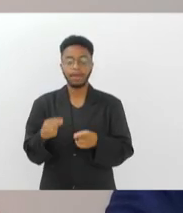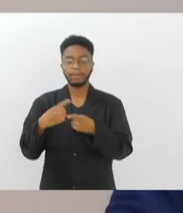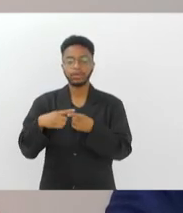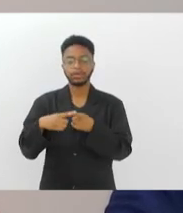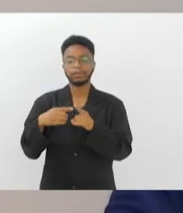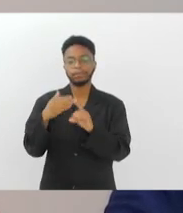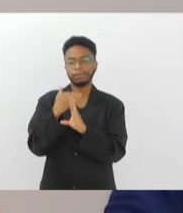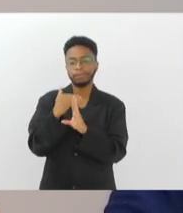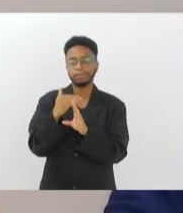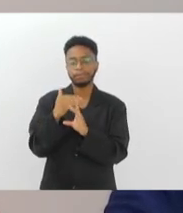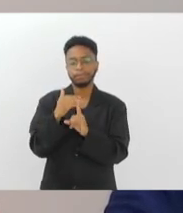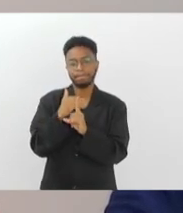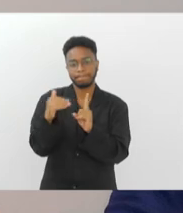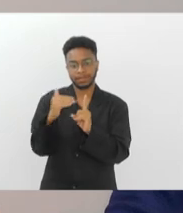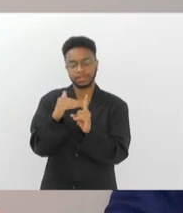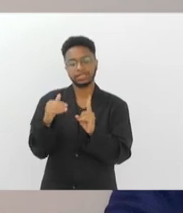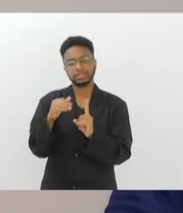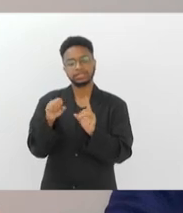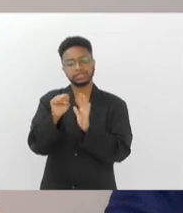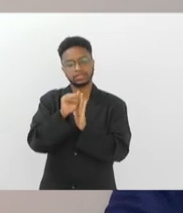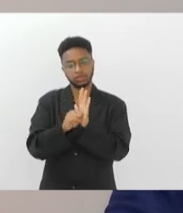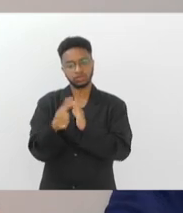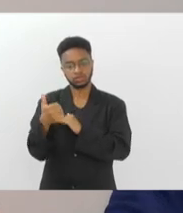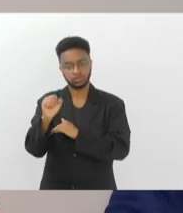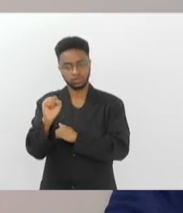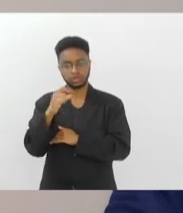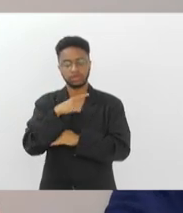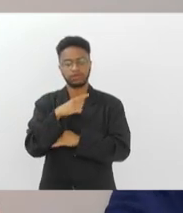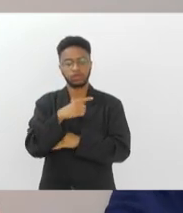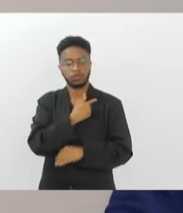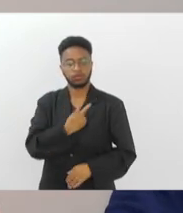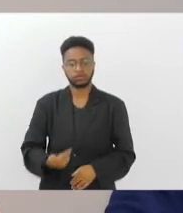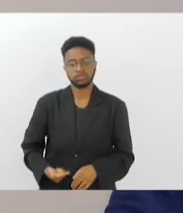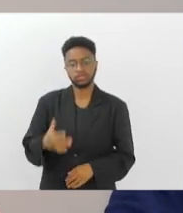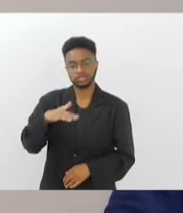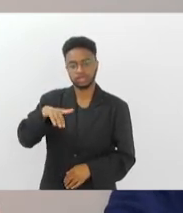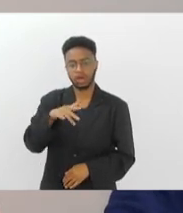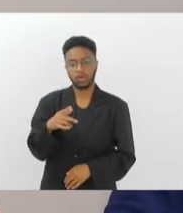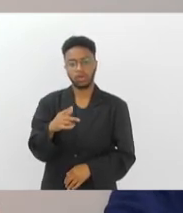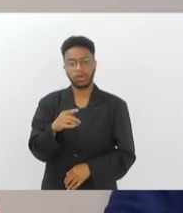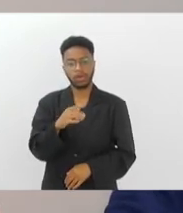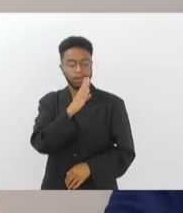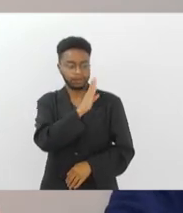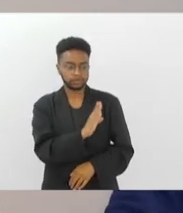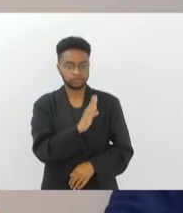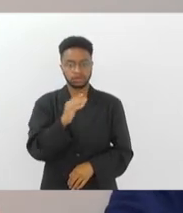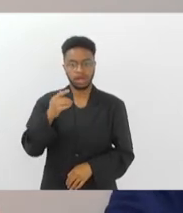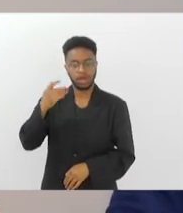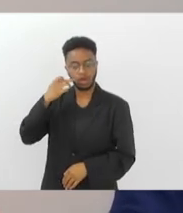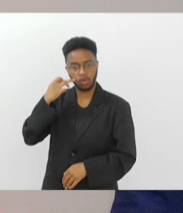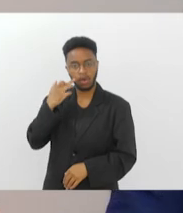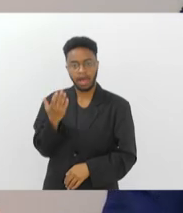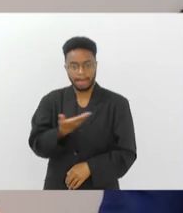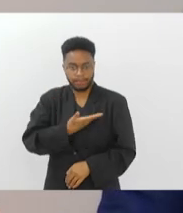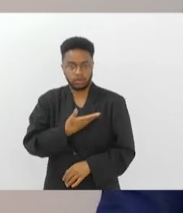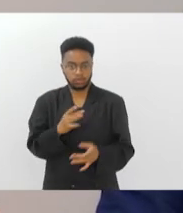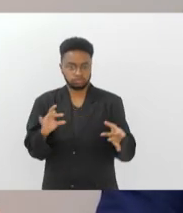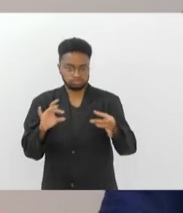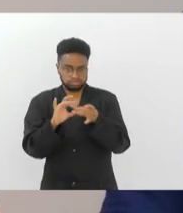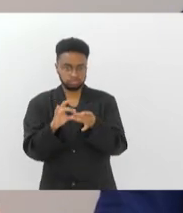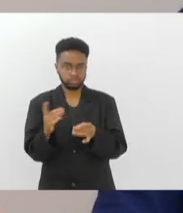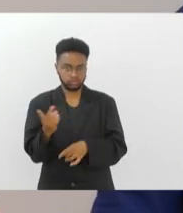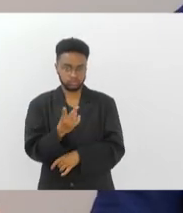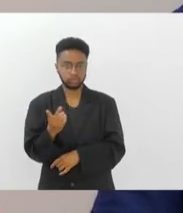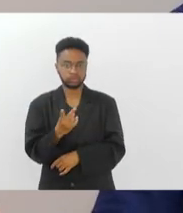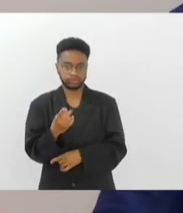XVIII, quando os governadores gerais do Brasil e Angola eram amigos, tinham uma relação pessoal, que